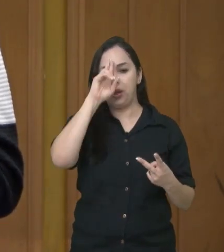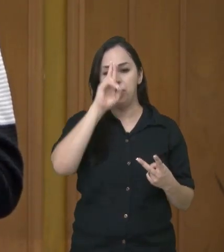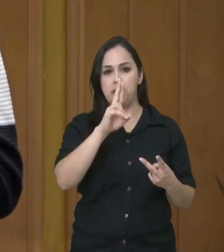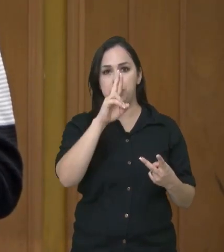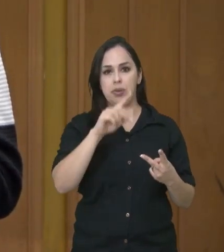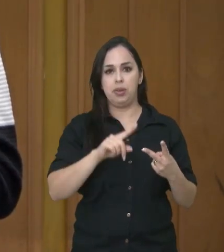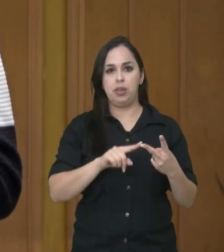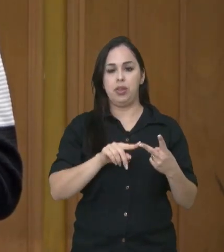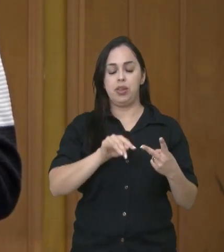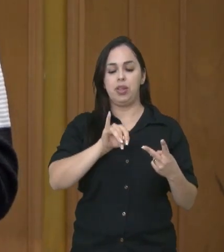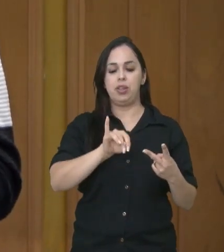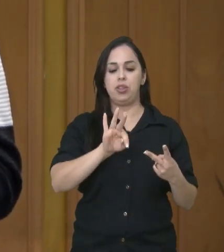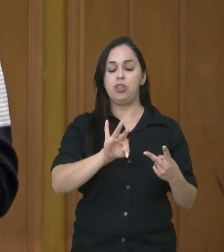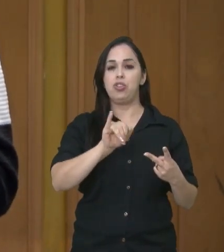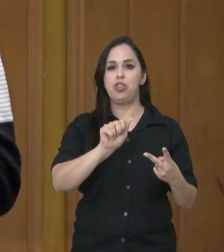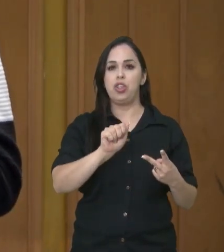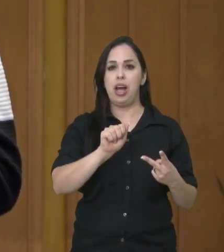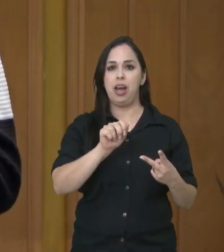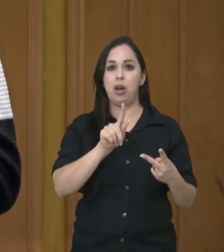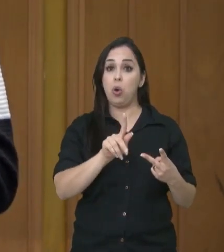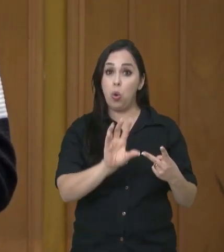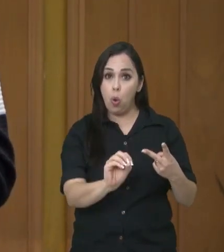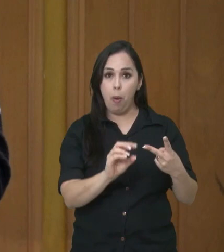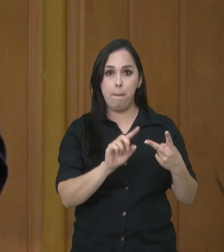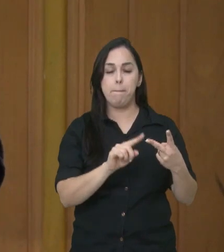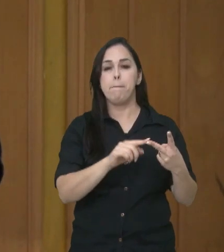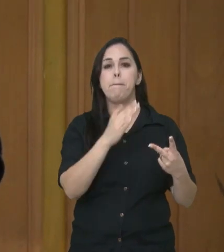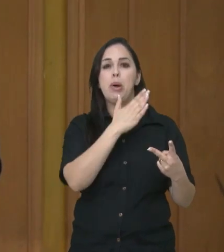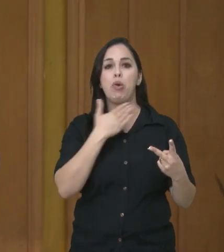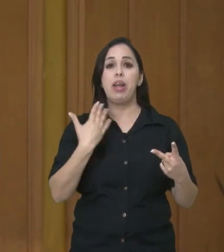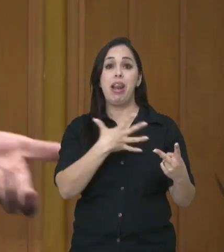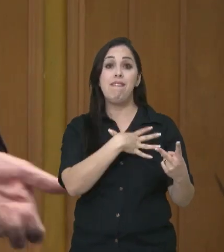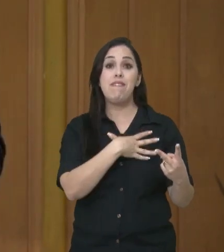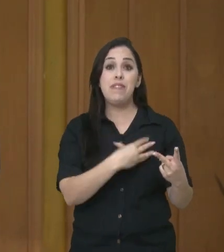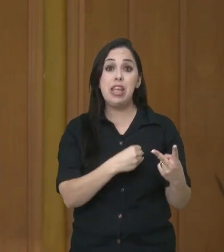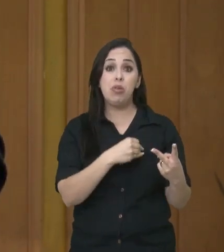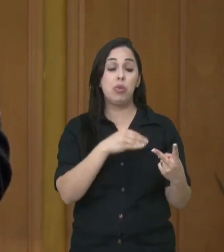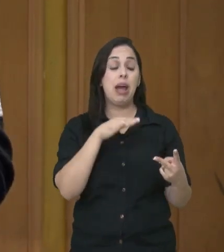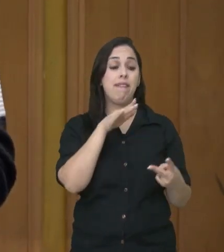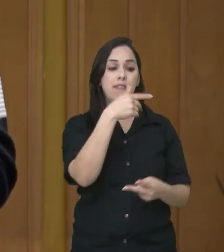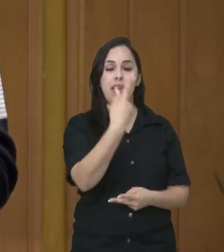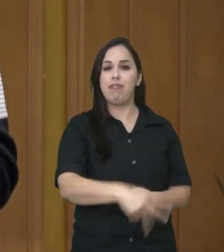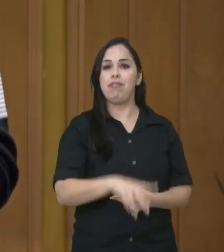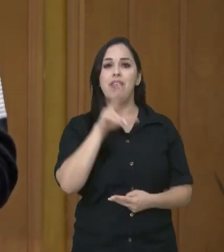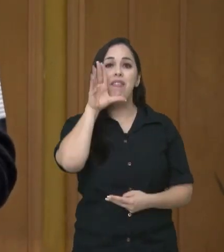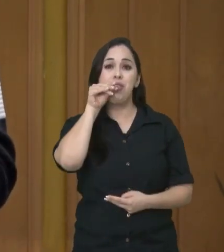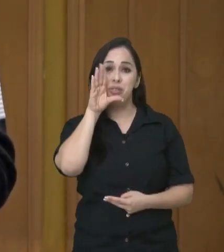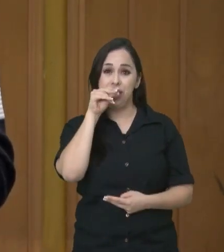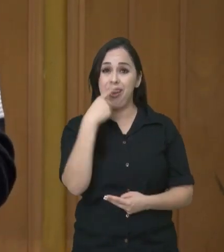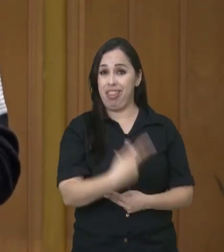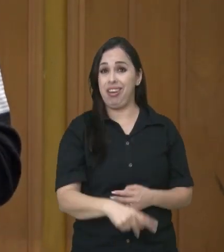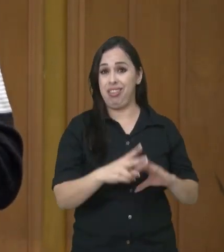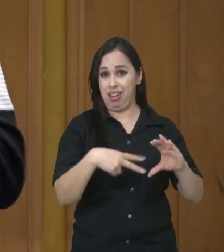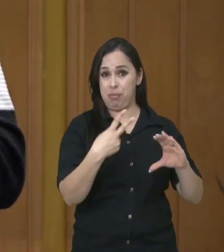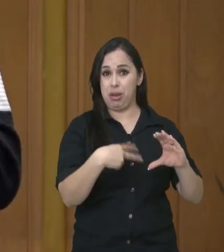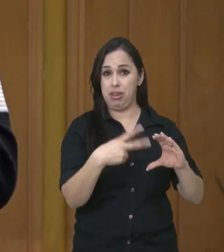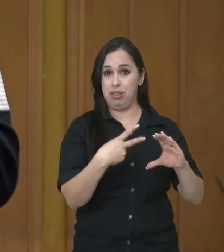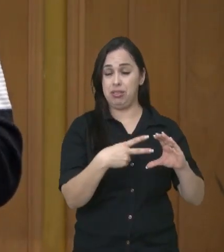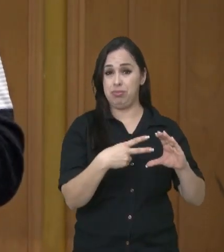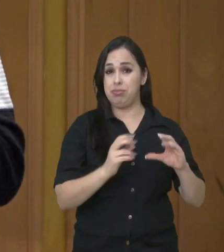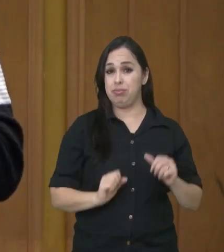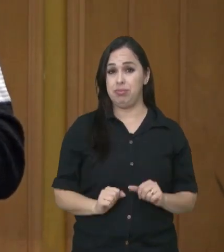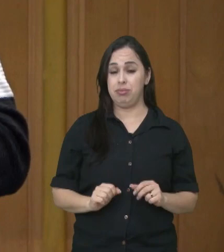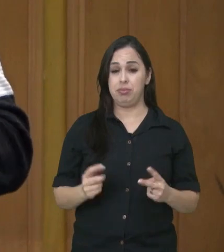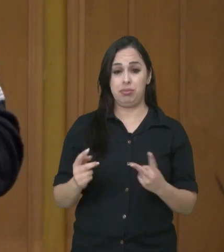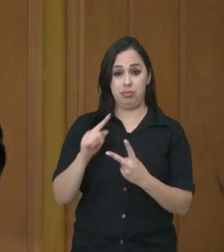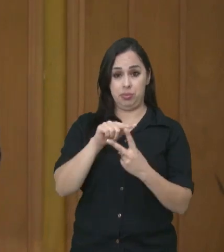do Tiago da Silva Carneiro, filho da nossa servidora aqui da Câmara, Maria Vilani da Silva Carneiro.